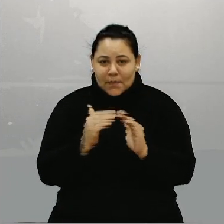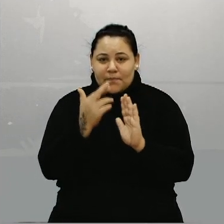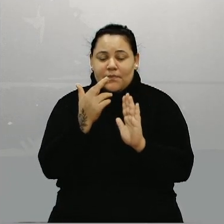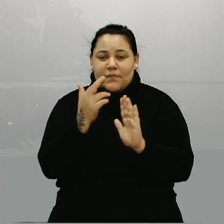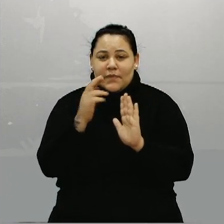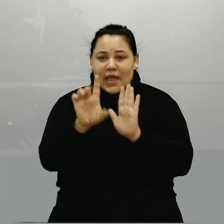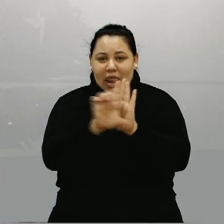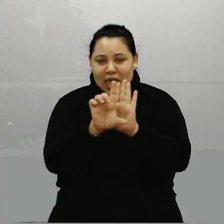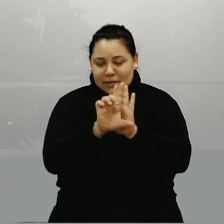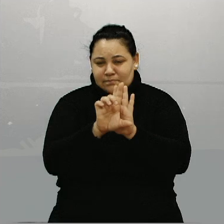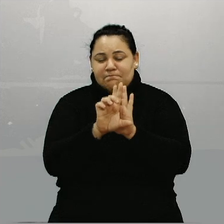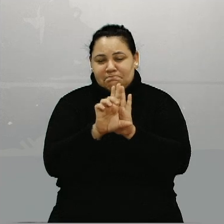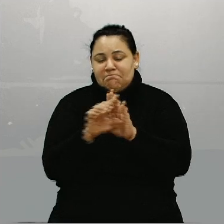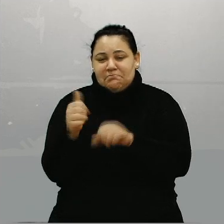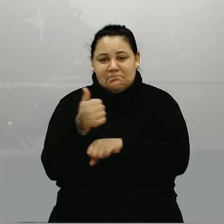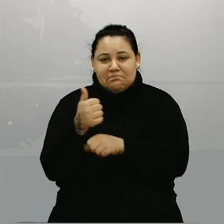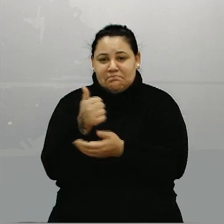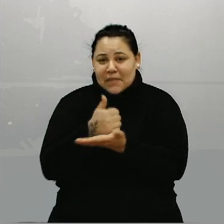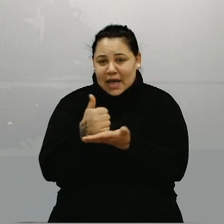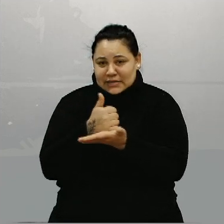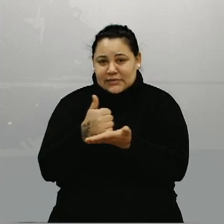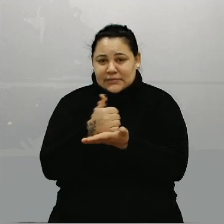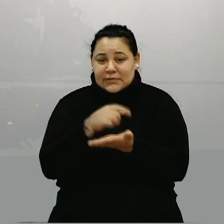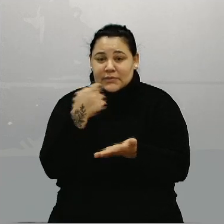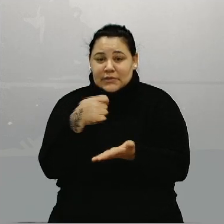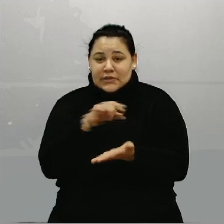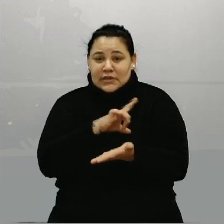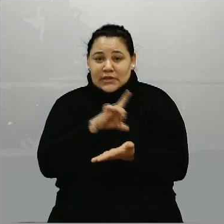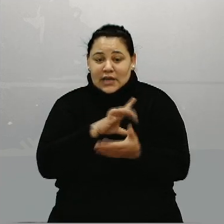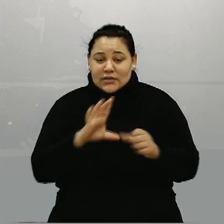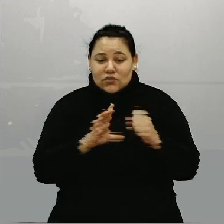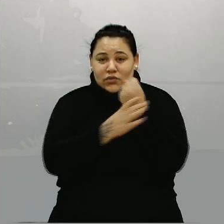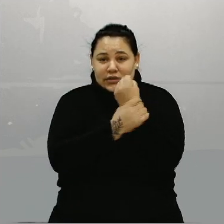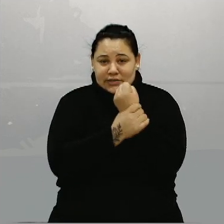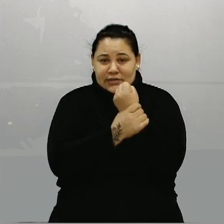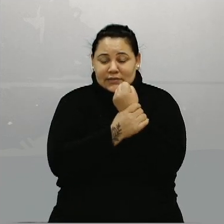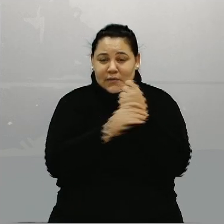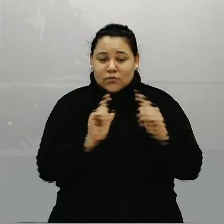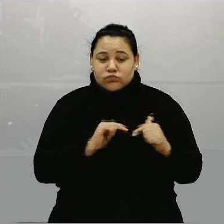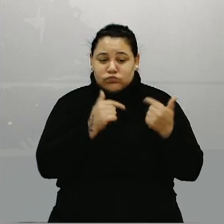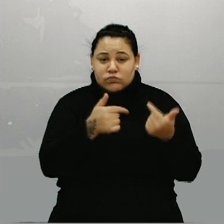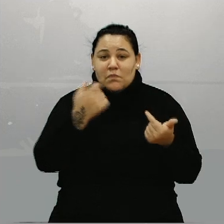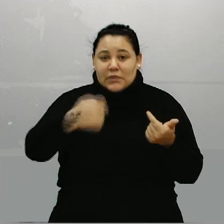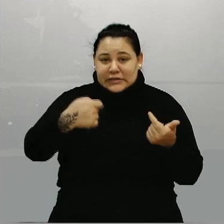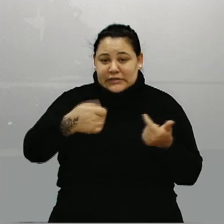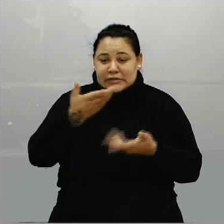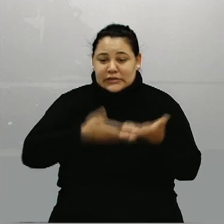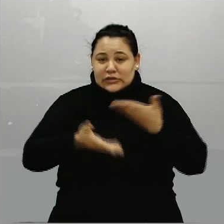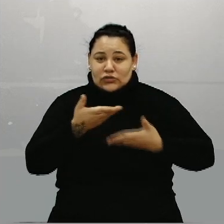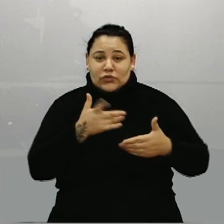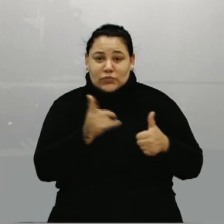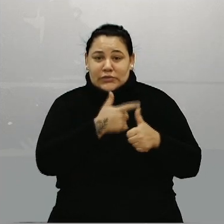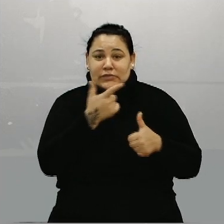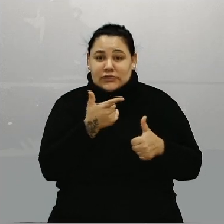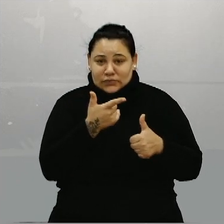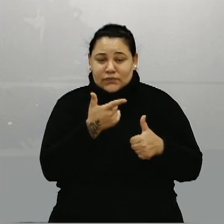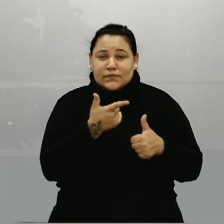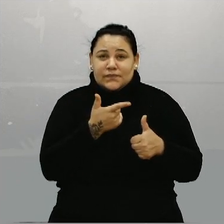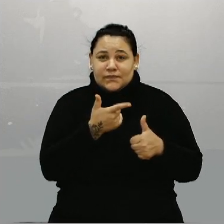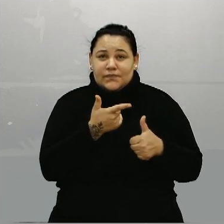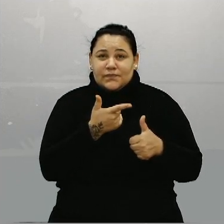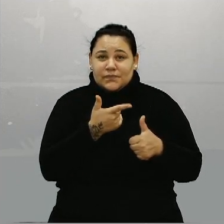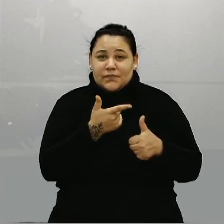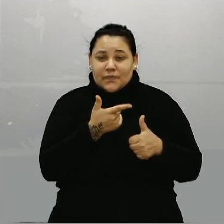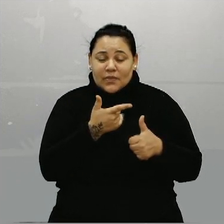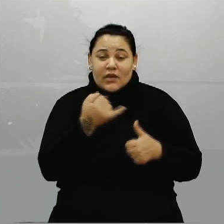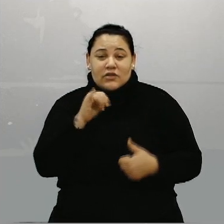basicamente buscam o abandono seguro da edificação e as medidas necessárias para um primeiro atendimento de um